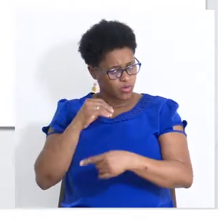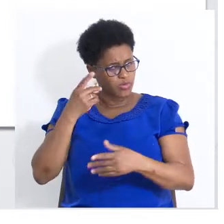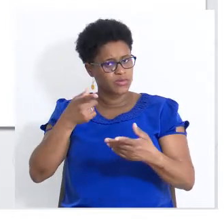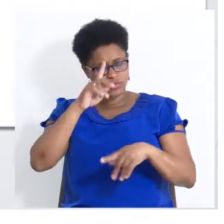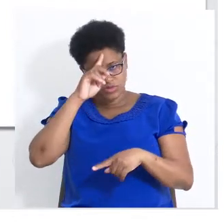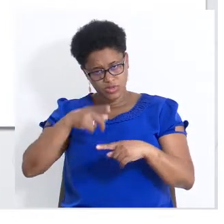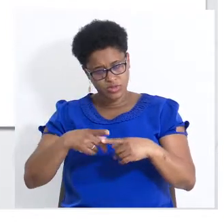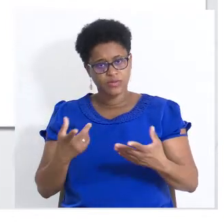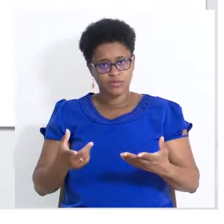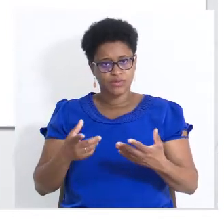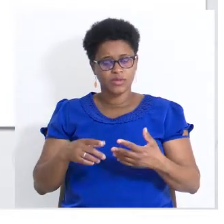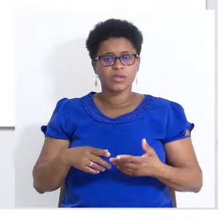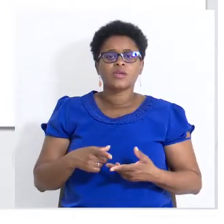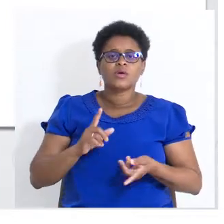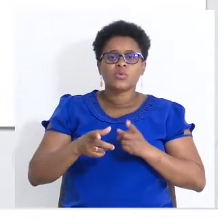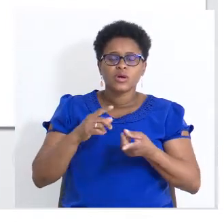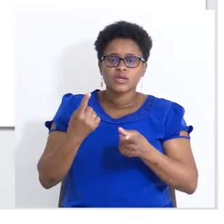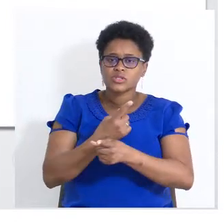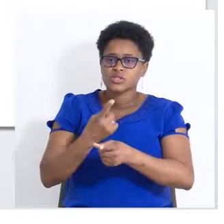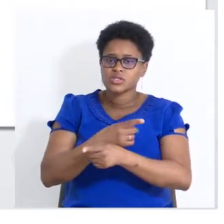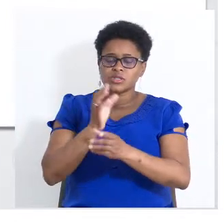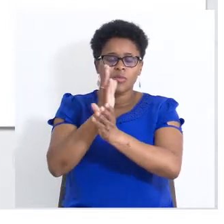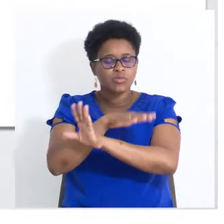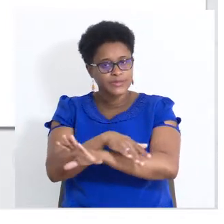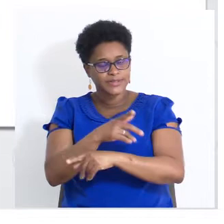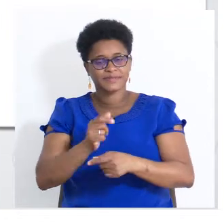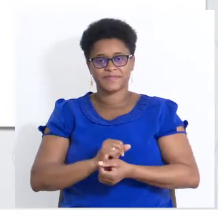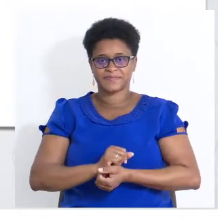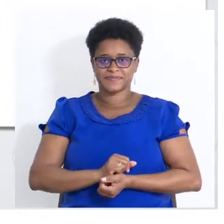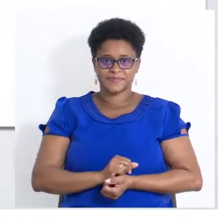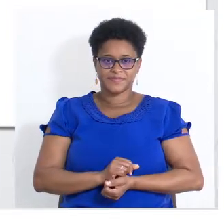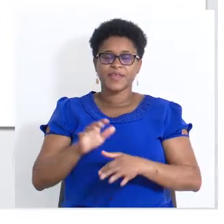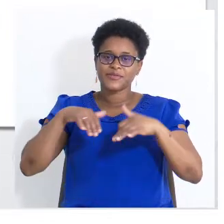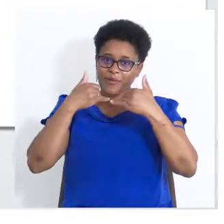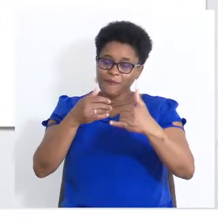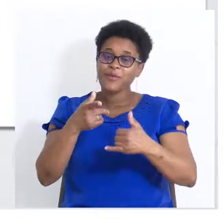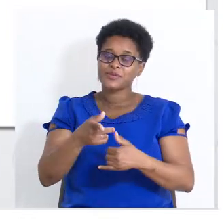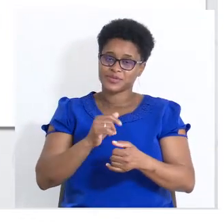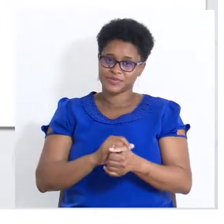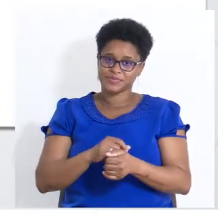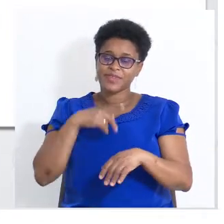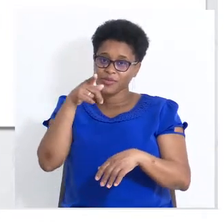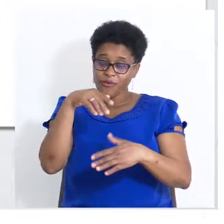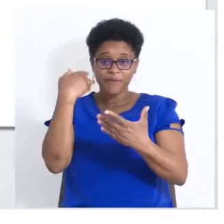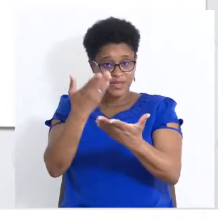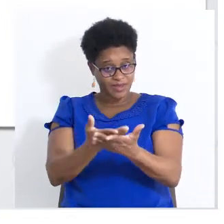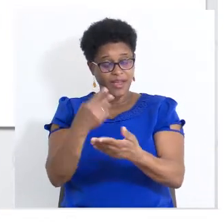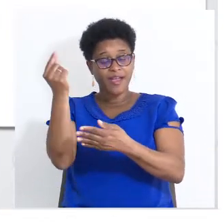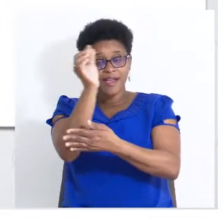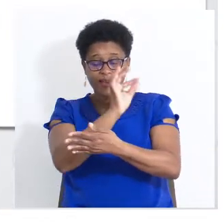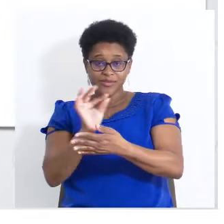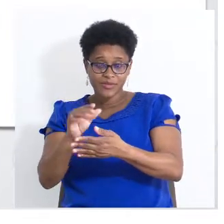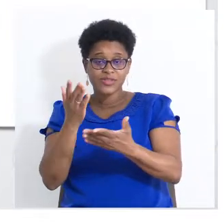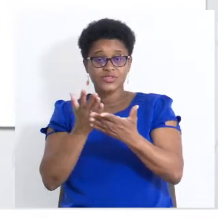a atingir. Estamos a recuar naquilo que são as características da publicidade. Depois disto, apresenta a